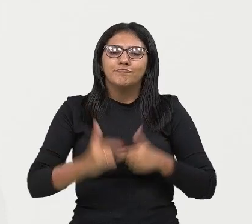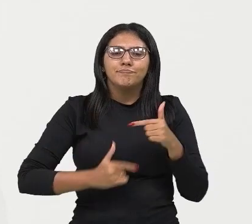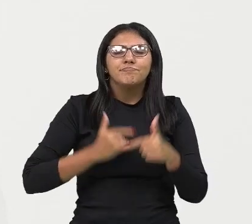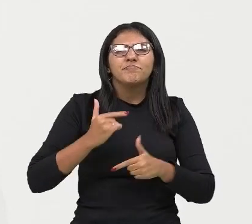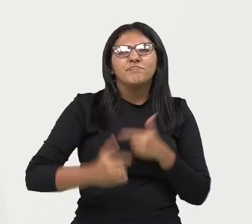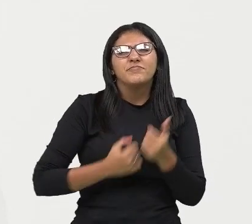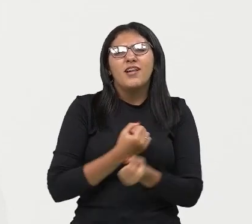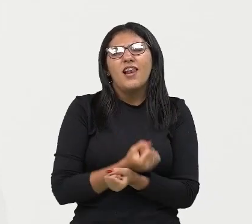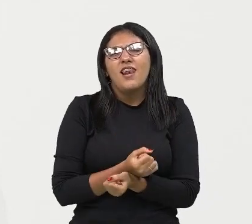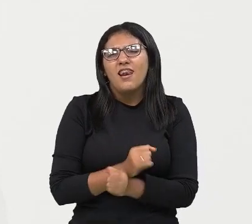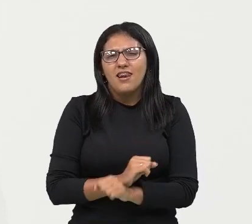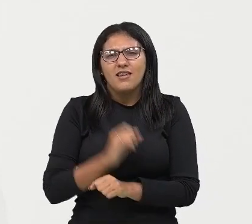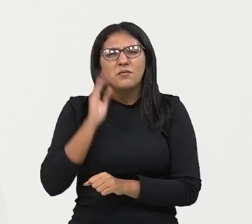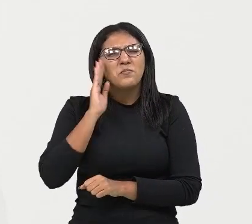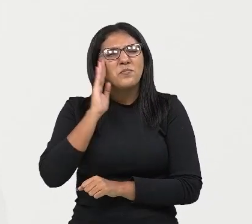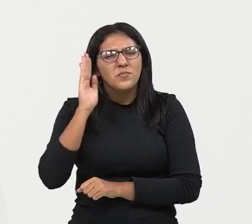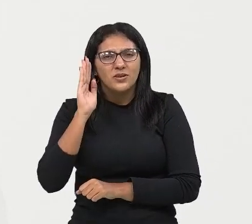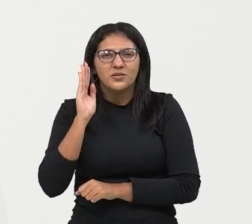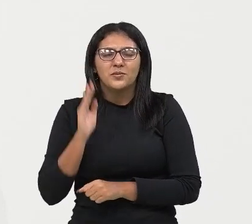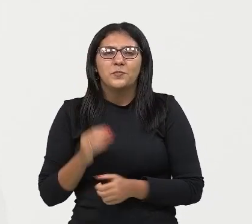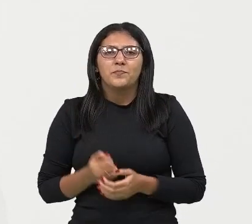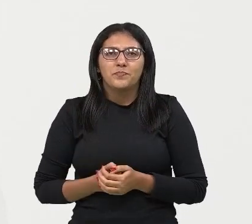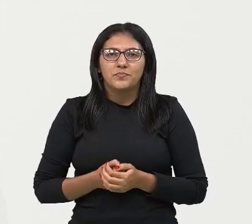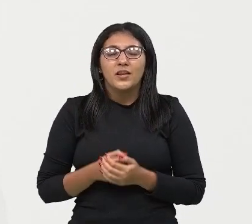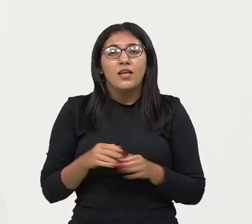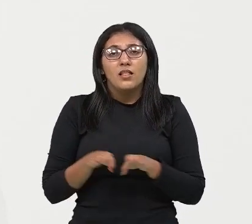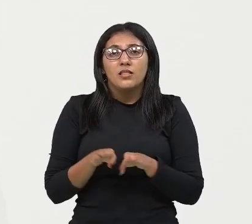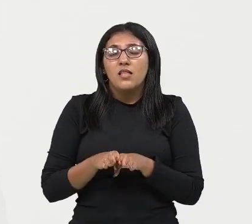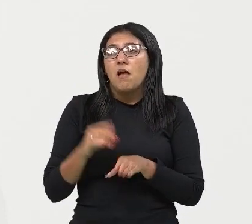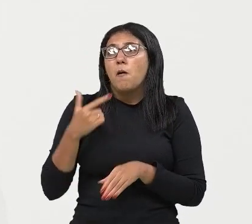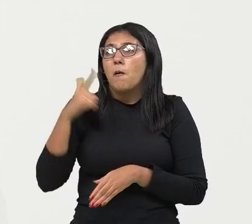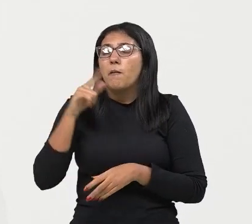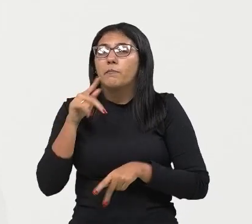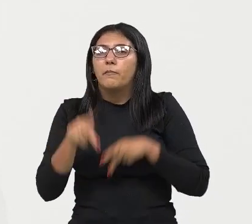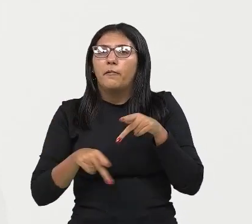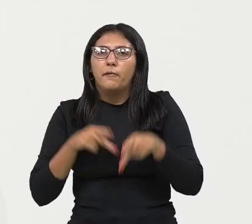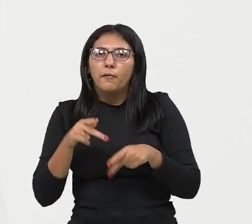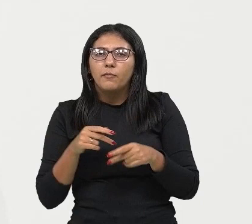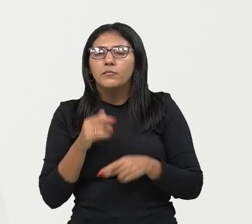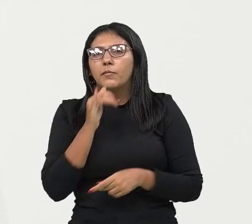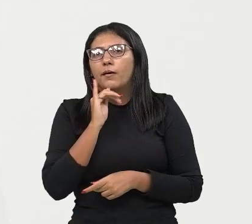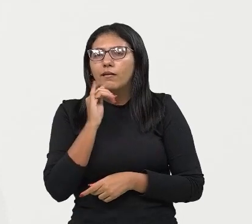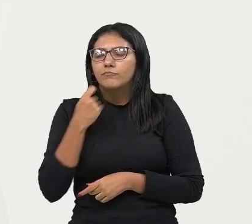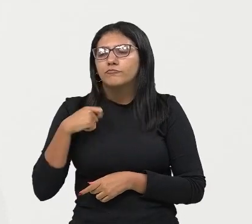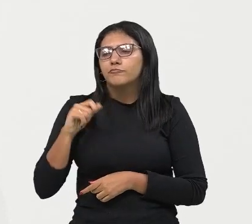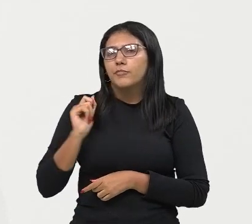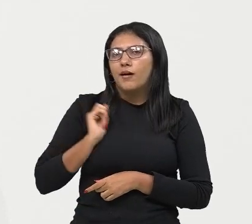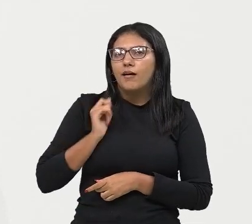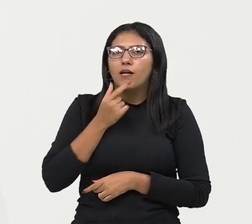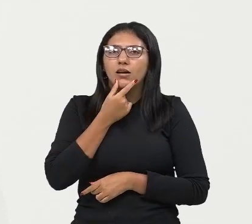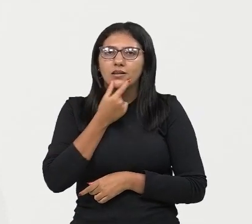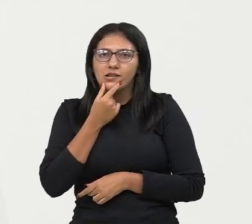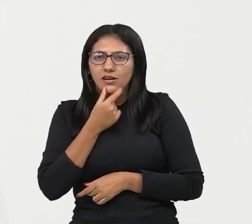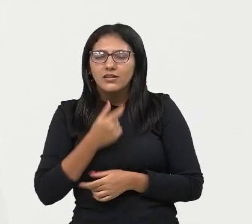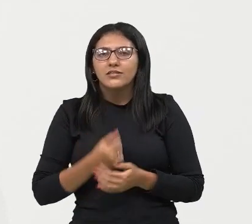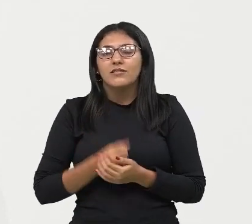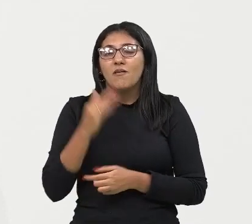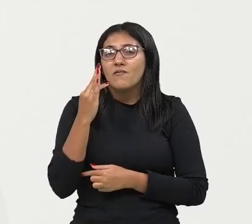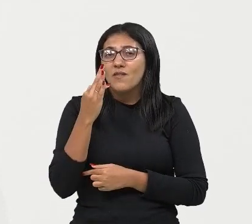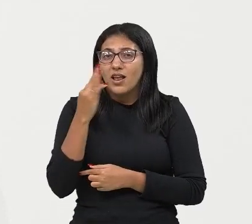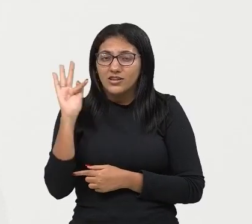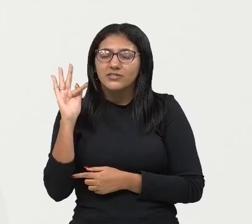portugueses, principalmente, né, e outros colonizadores que estavam, como os espanhóis, os ingleses, os franceses e